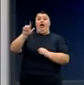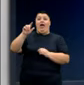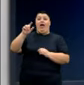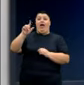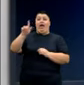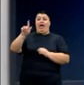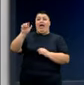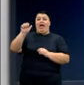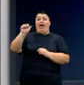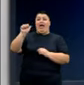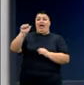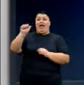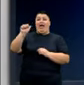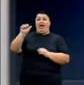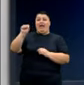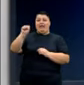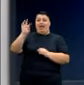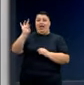vai se